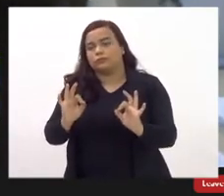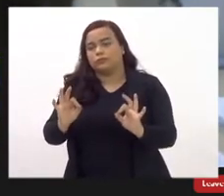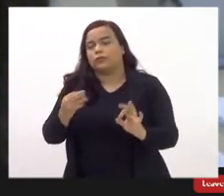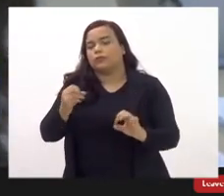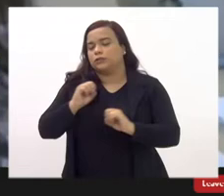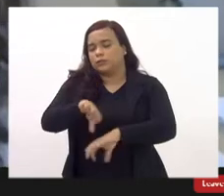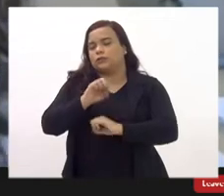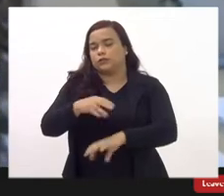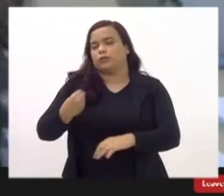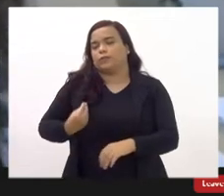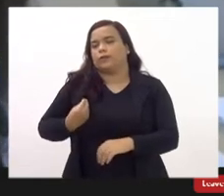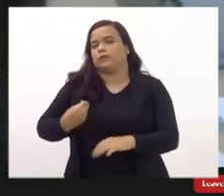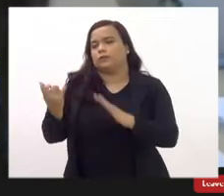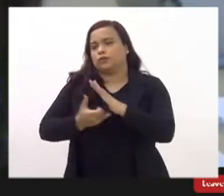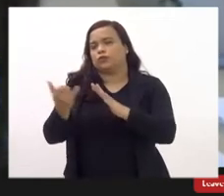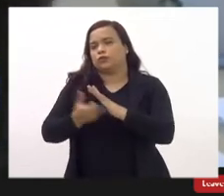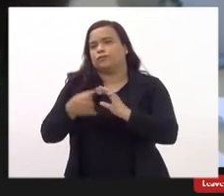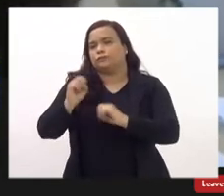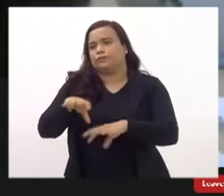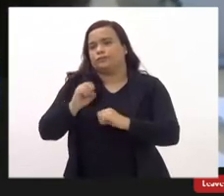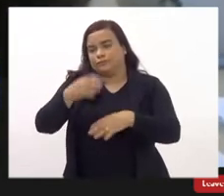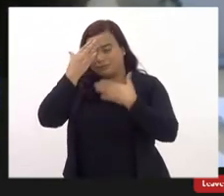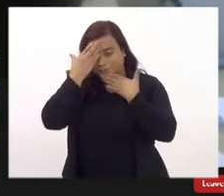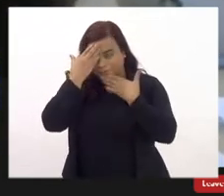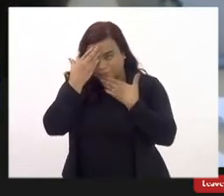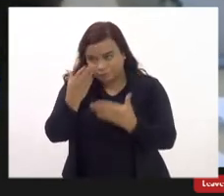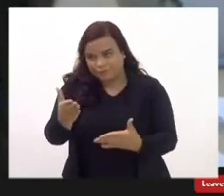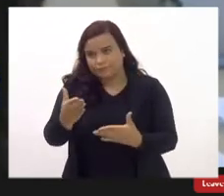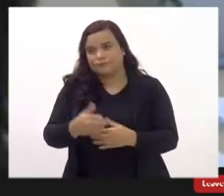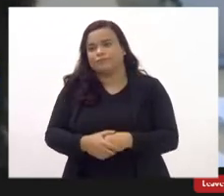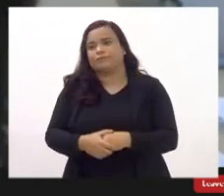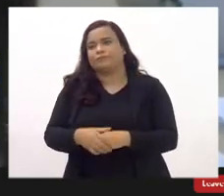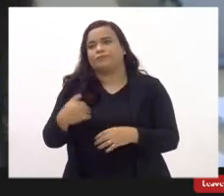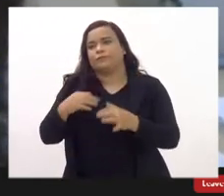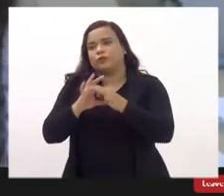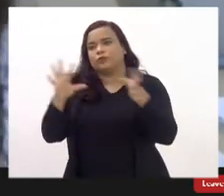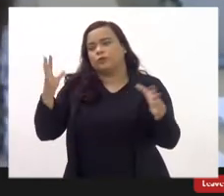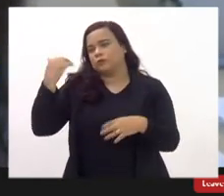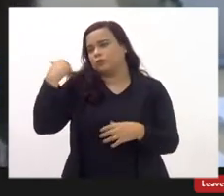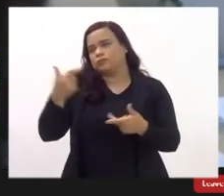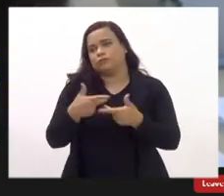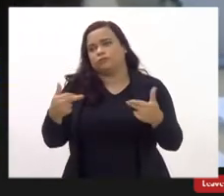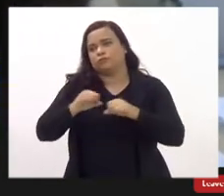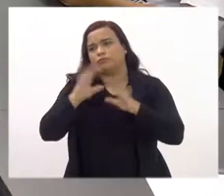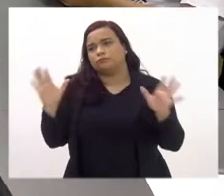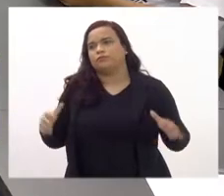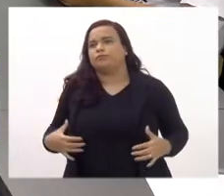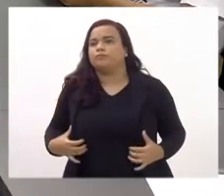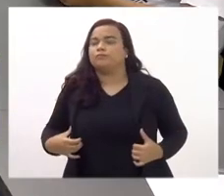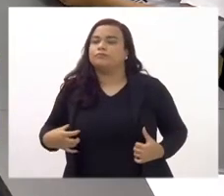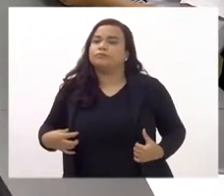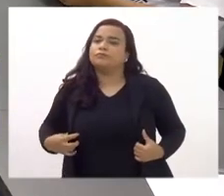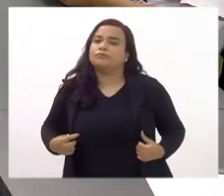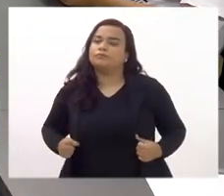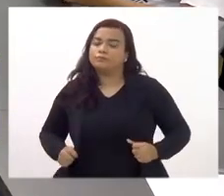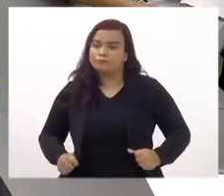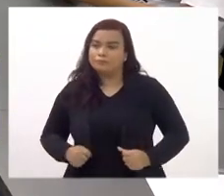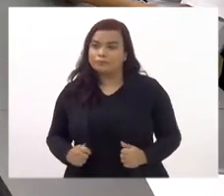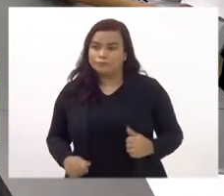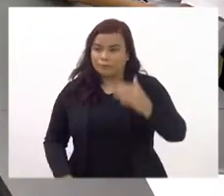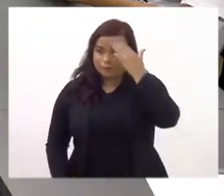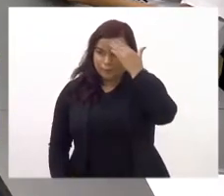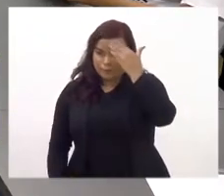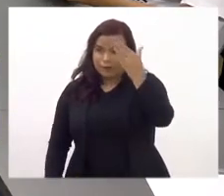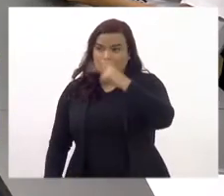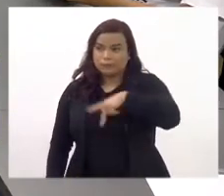presencial nas instituições de ensino. Obrigada. E estou à disposição para qualquer esclarecimento. Muito obrigado, professora